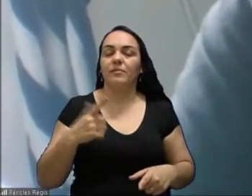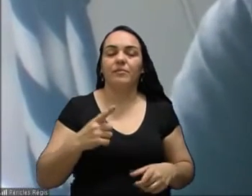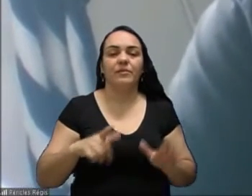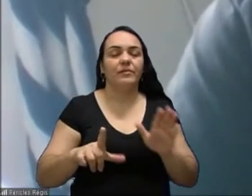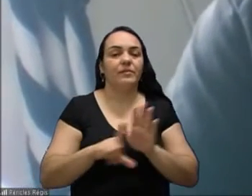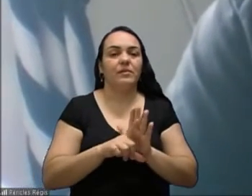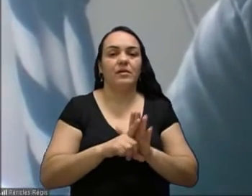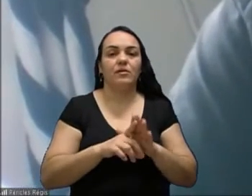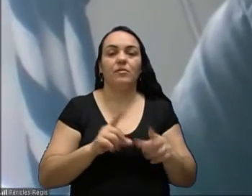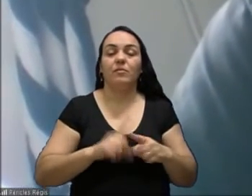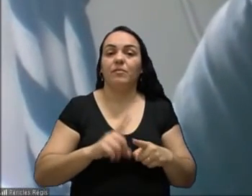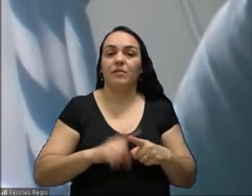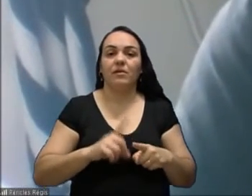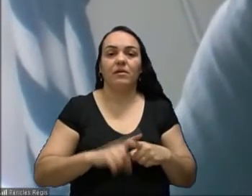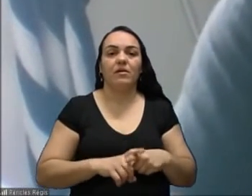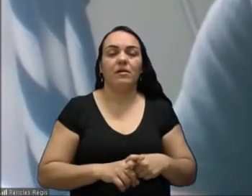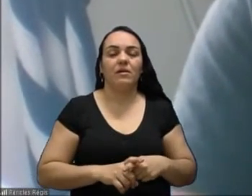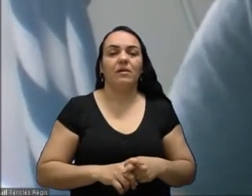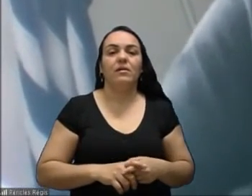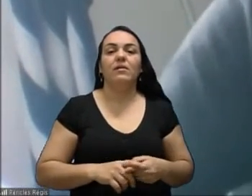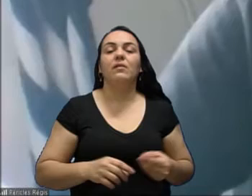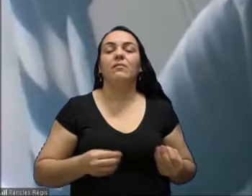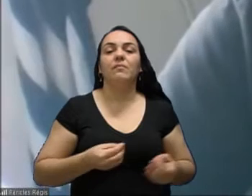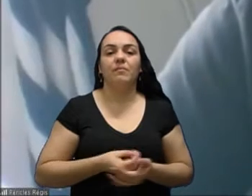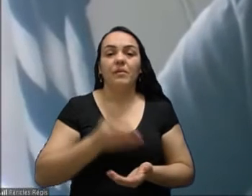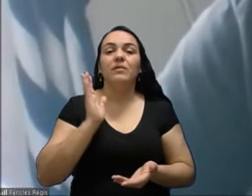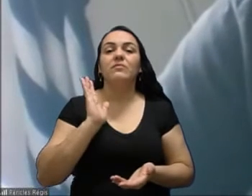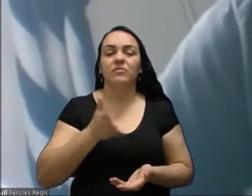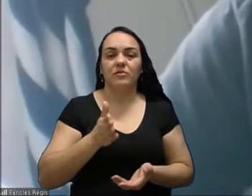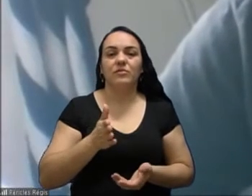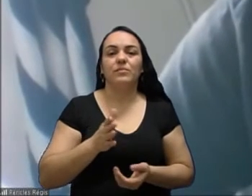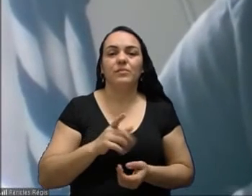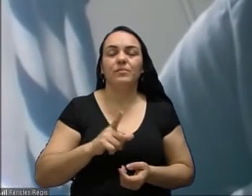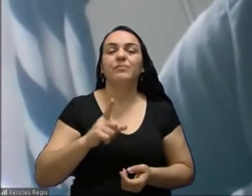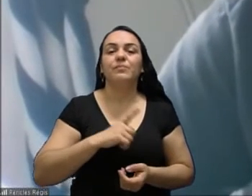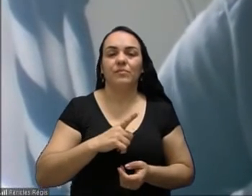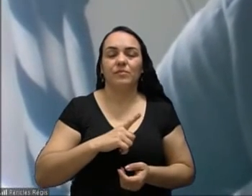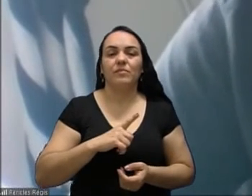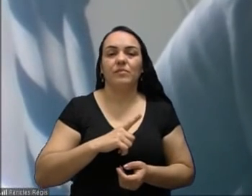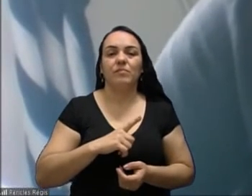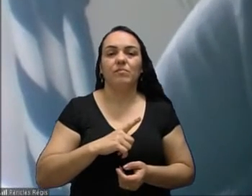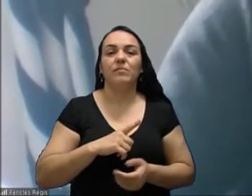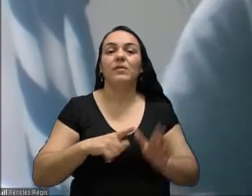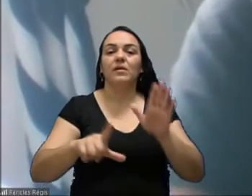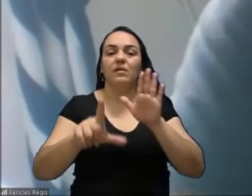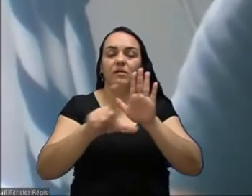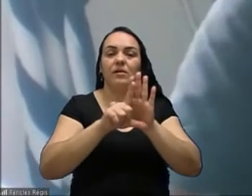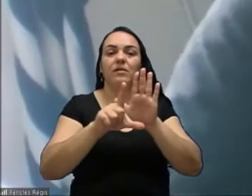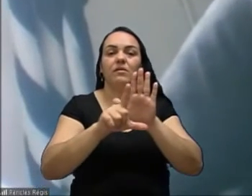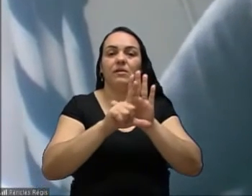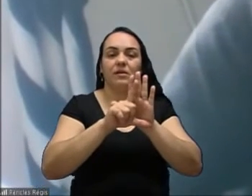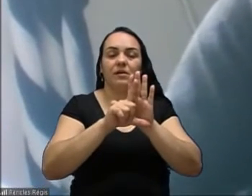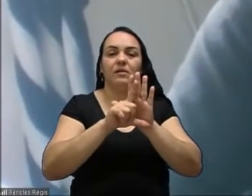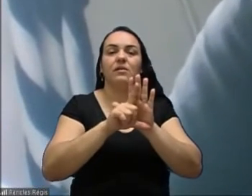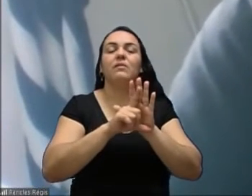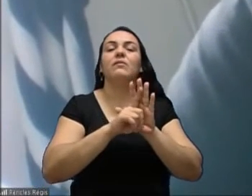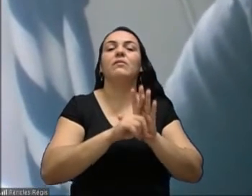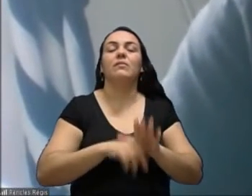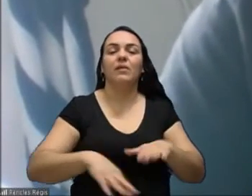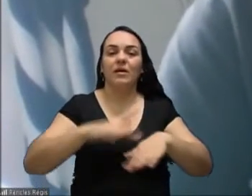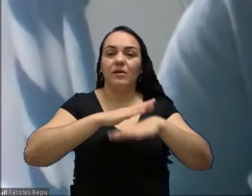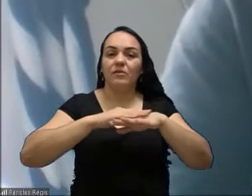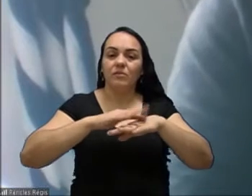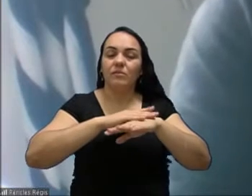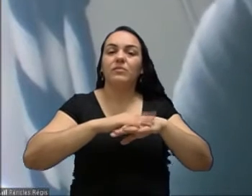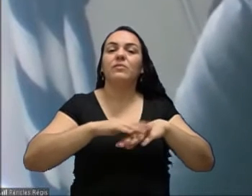deixar bem bem claro pelo fato de já haver essa previsão legal que independente de ser covid ou não de ser outro